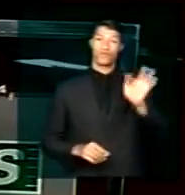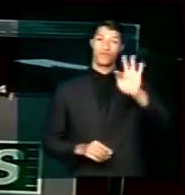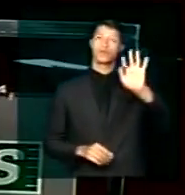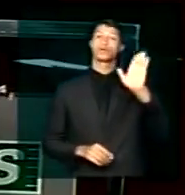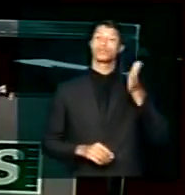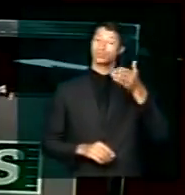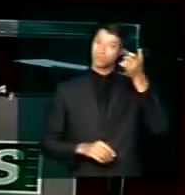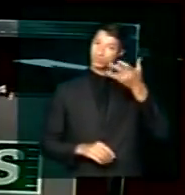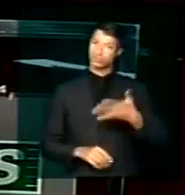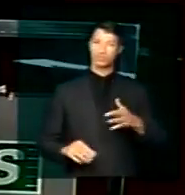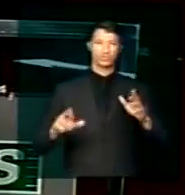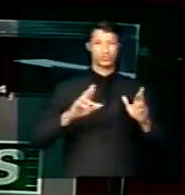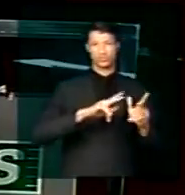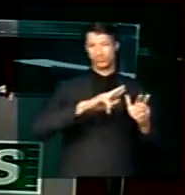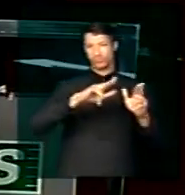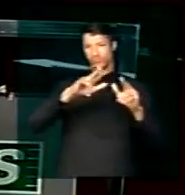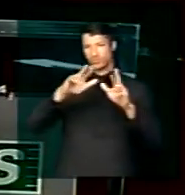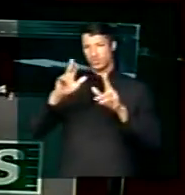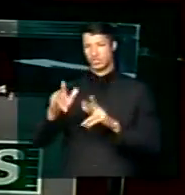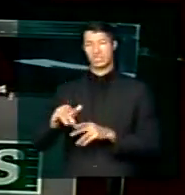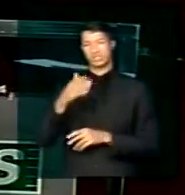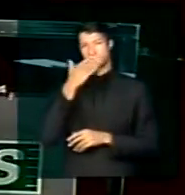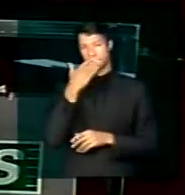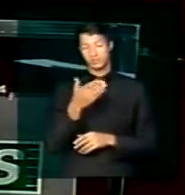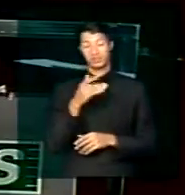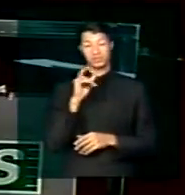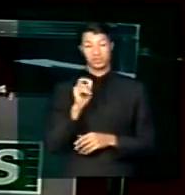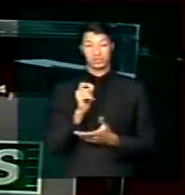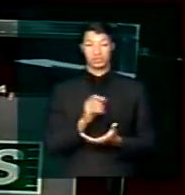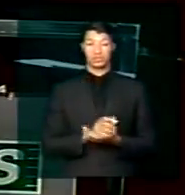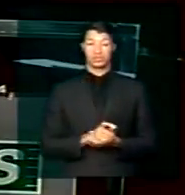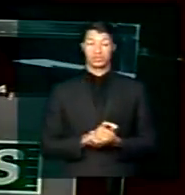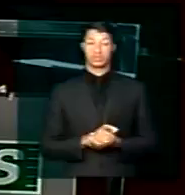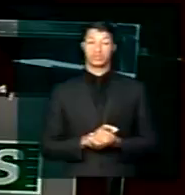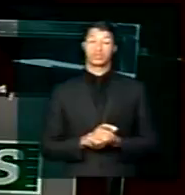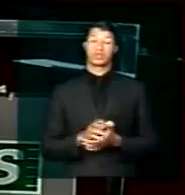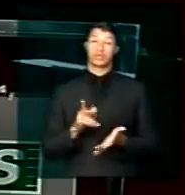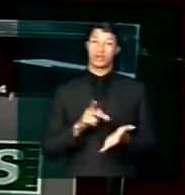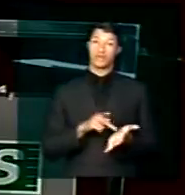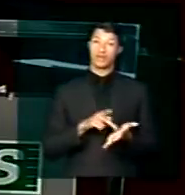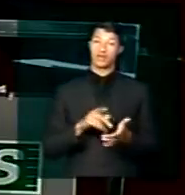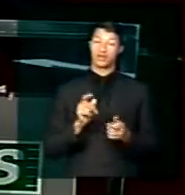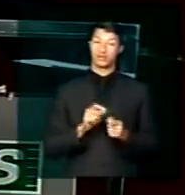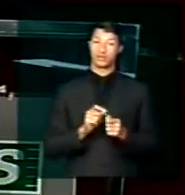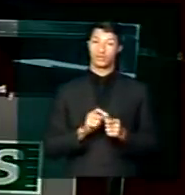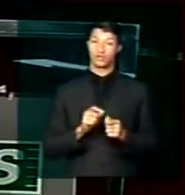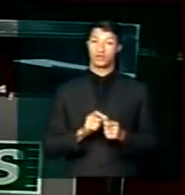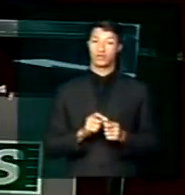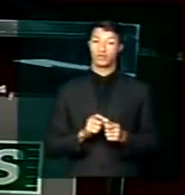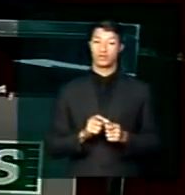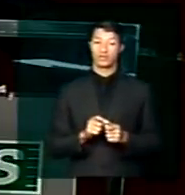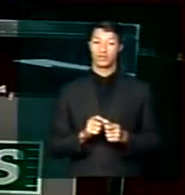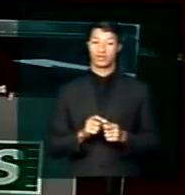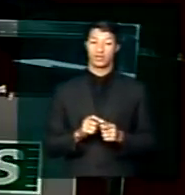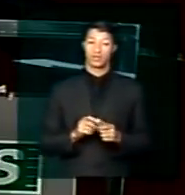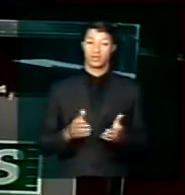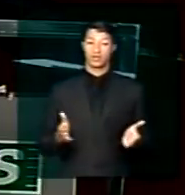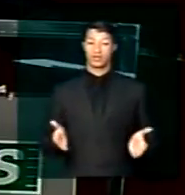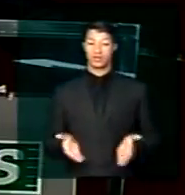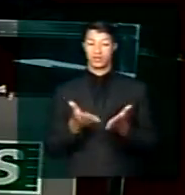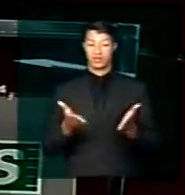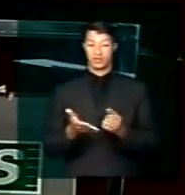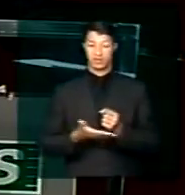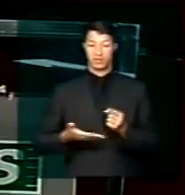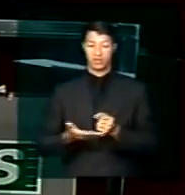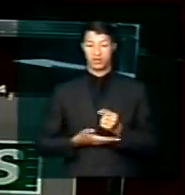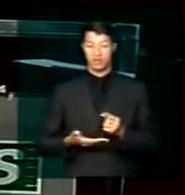vem aplicando diversas renúncias tributárias que, na verdade, fazem, incentivos, subsídios